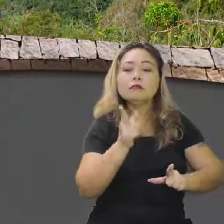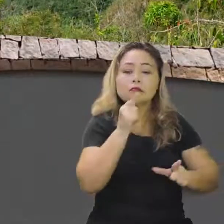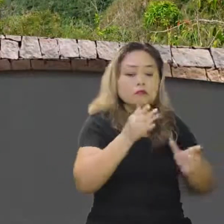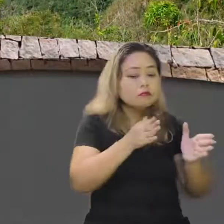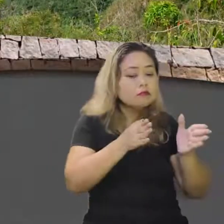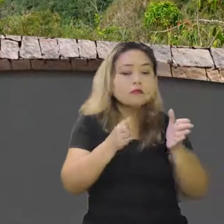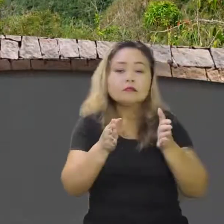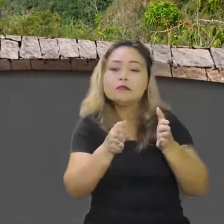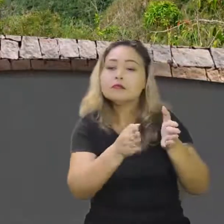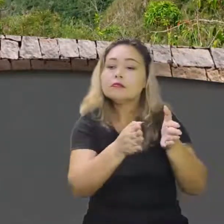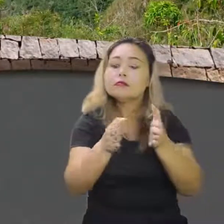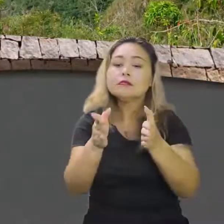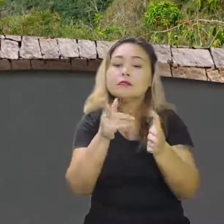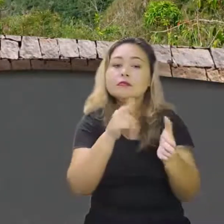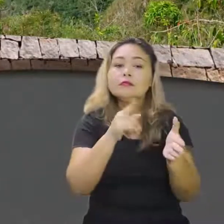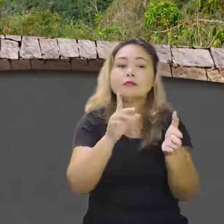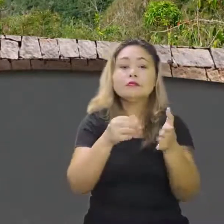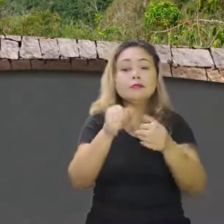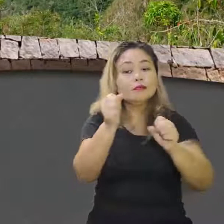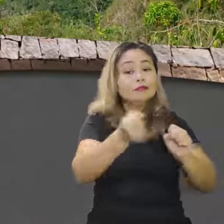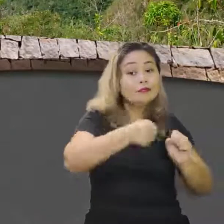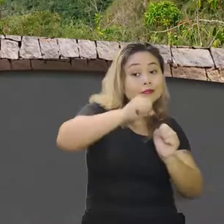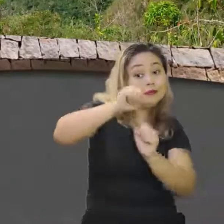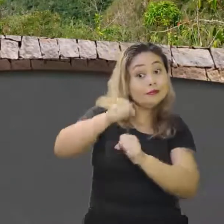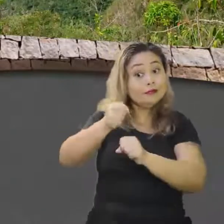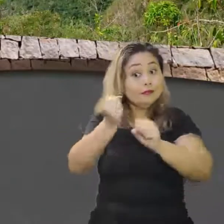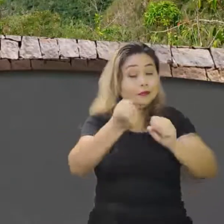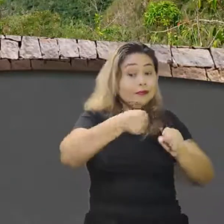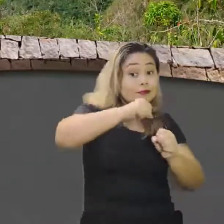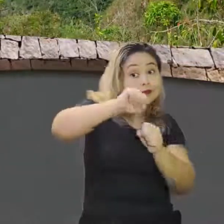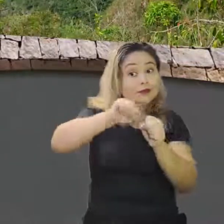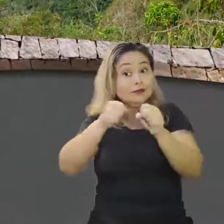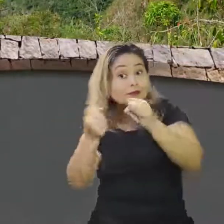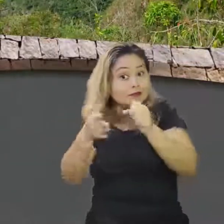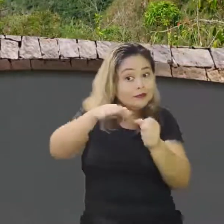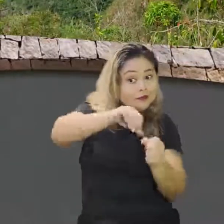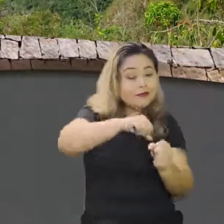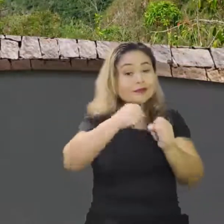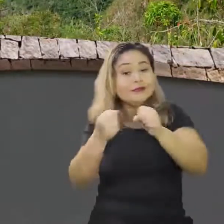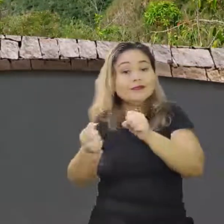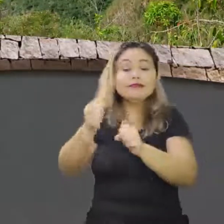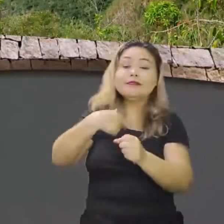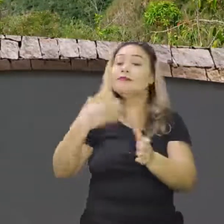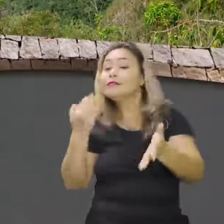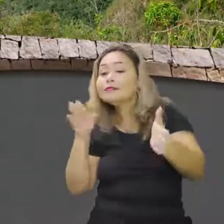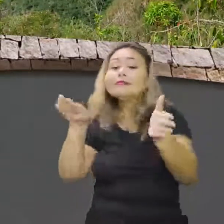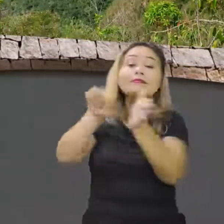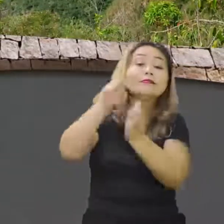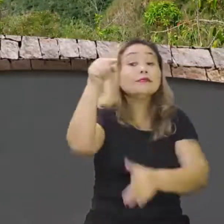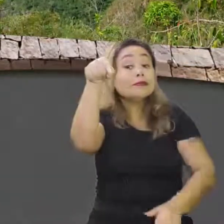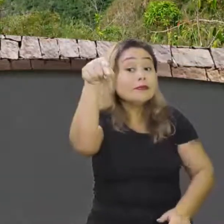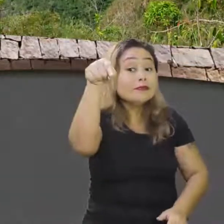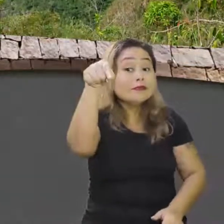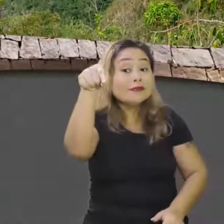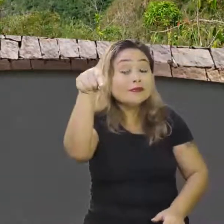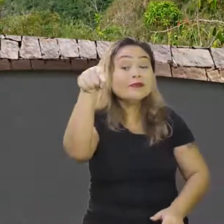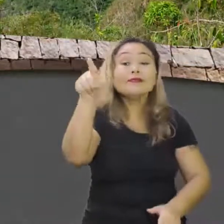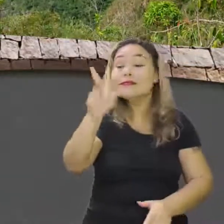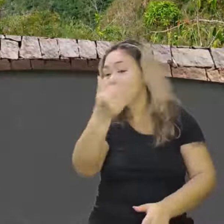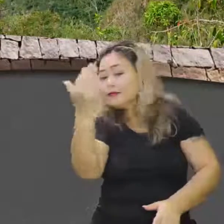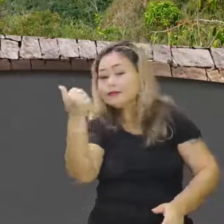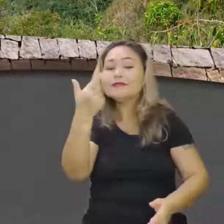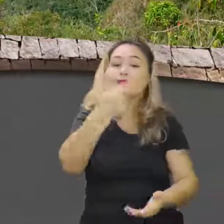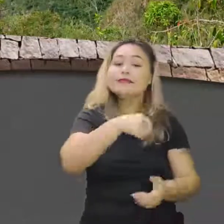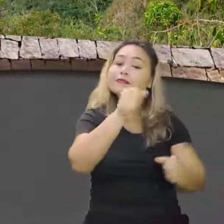rios. Se a canoa não virar, olê, olê, olá, eu chego lá. Vamos